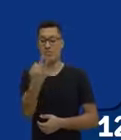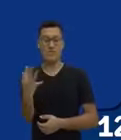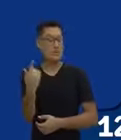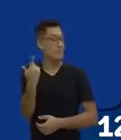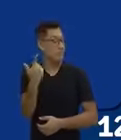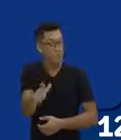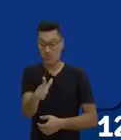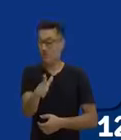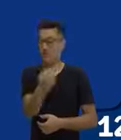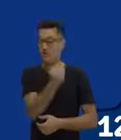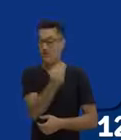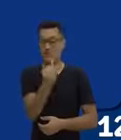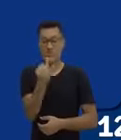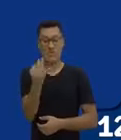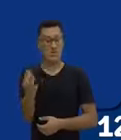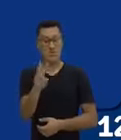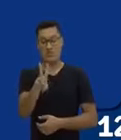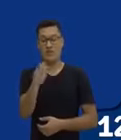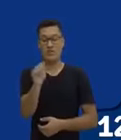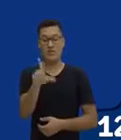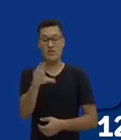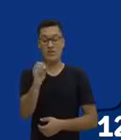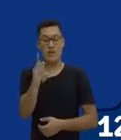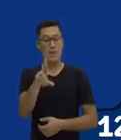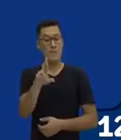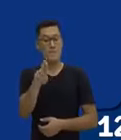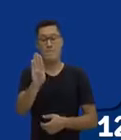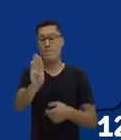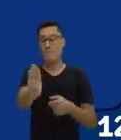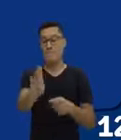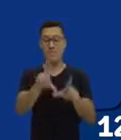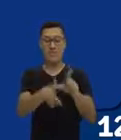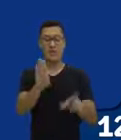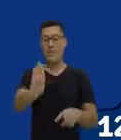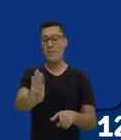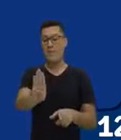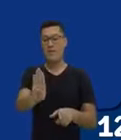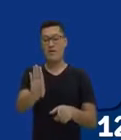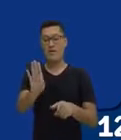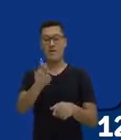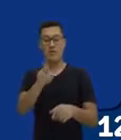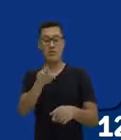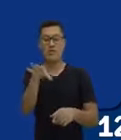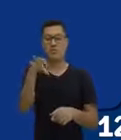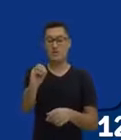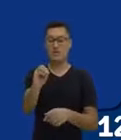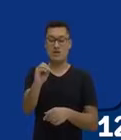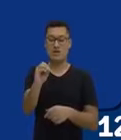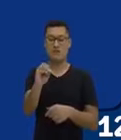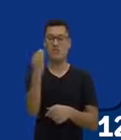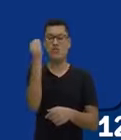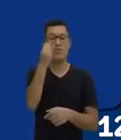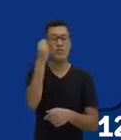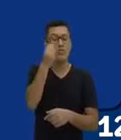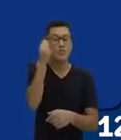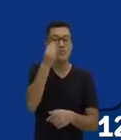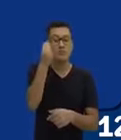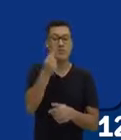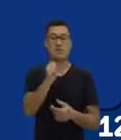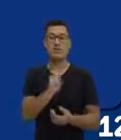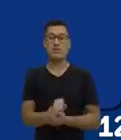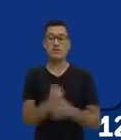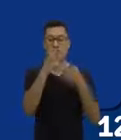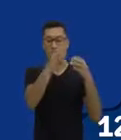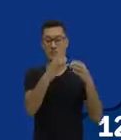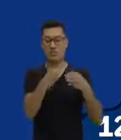valor fixo, quer dizer que o B vale quanto? O B vale zero. Vale zero, né? E observa, olha lá o cada de novo. Cada